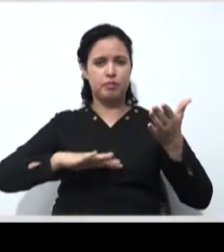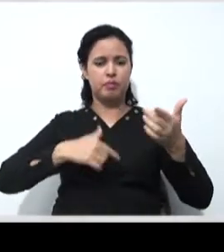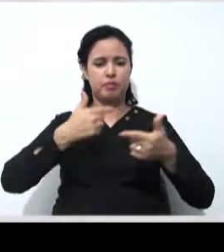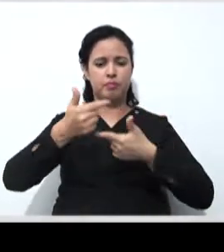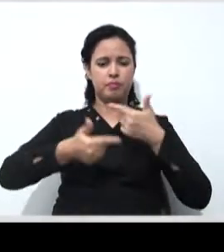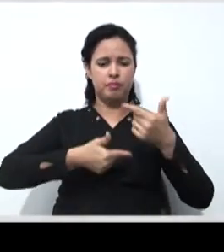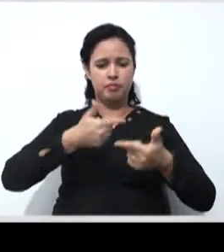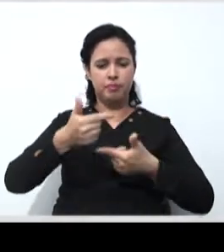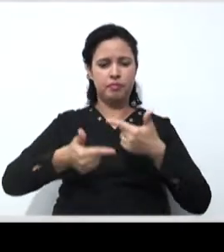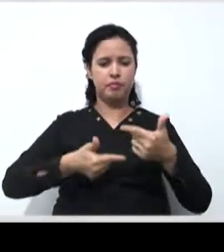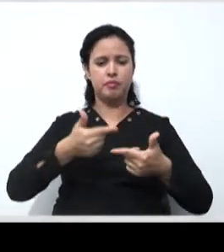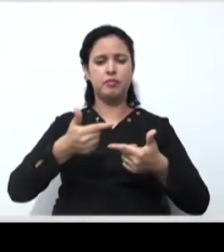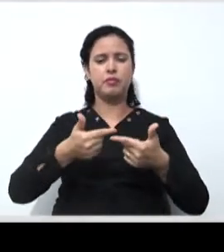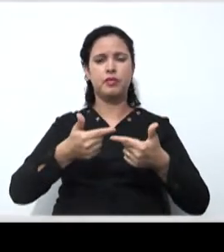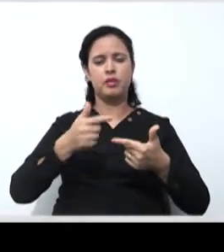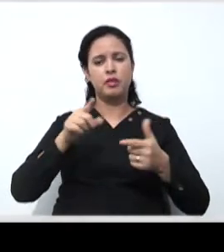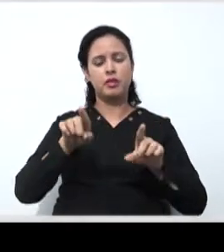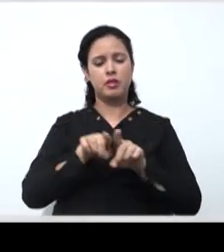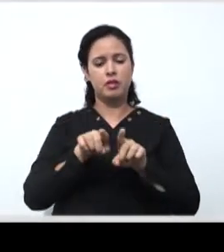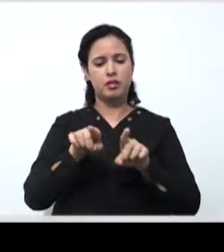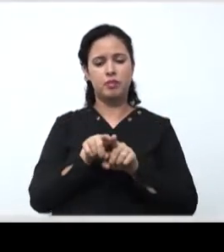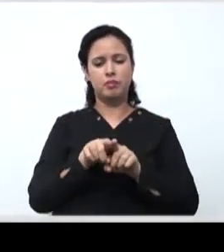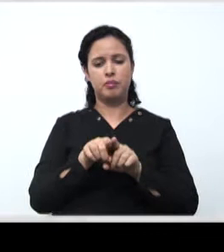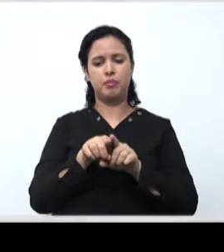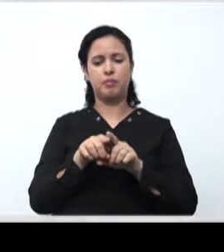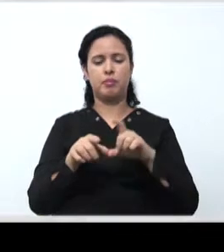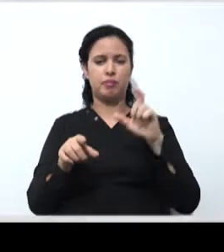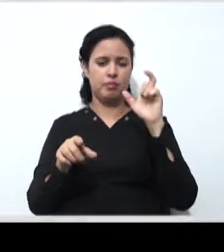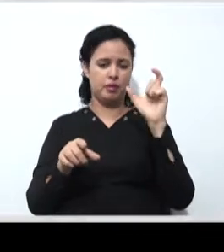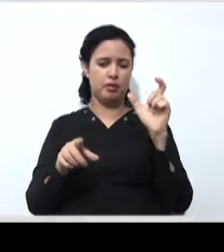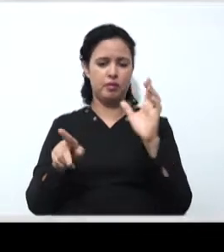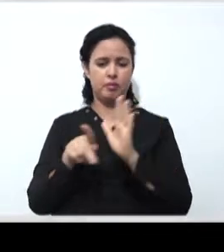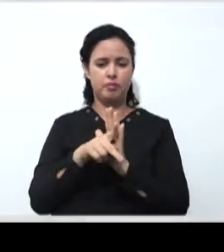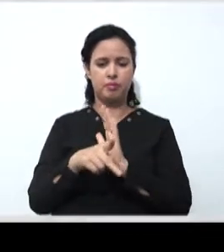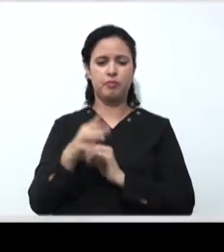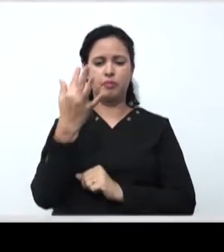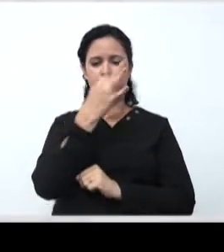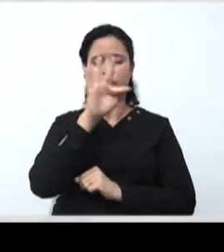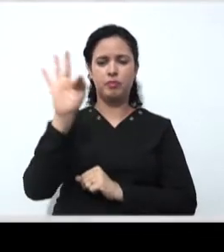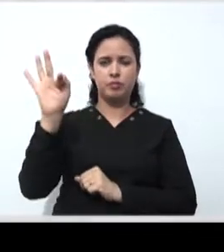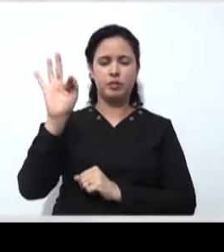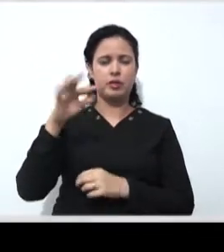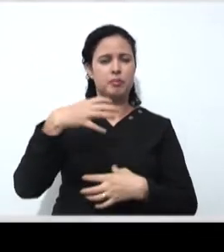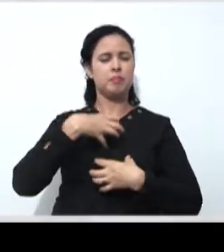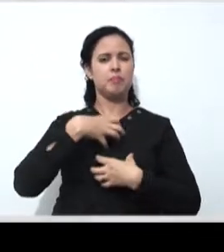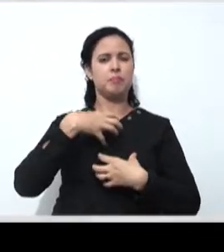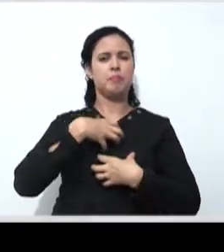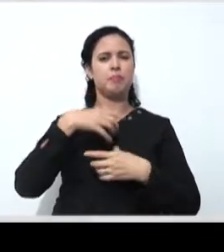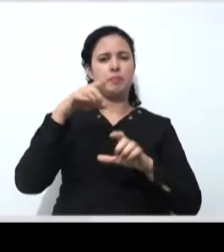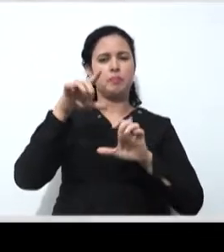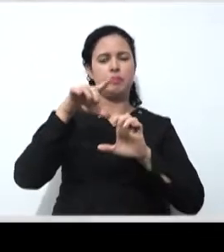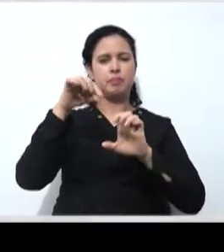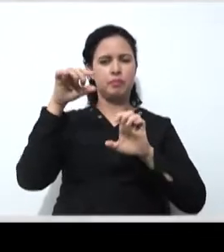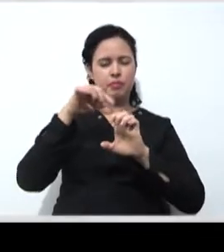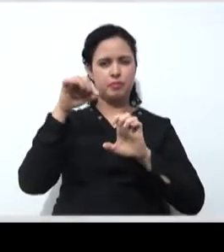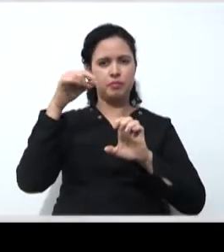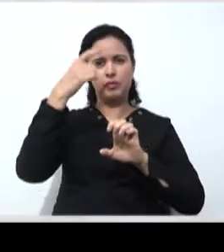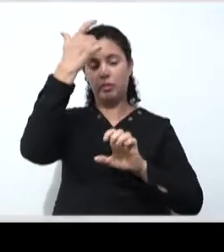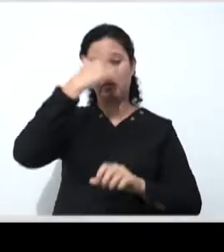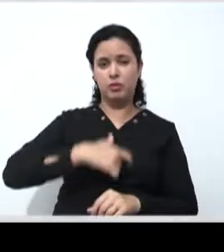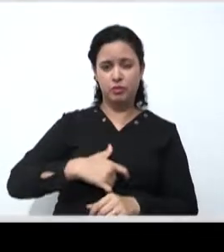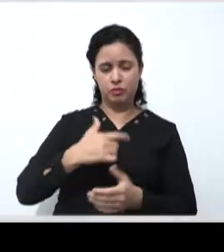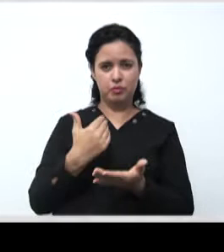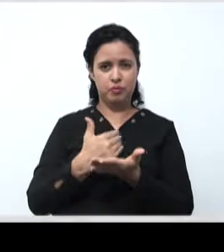entrepreneurship, entrepreneur, que vai falar sobre o quê? O espírito empreendedor. É aquela pessoa que vai começar algo,